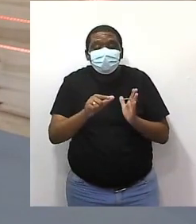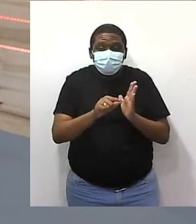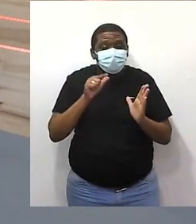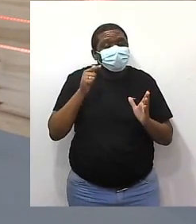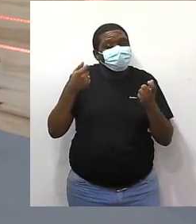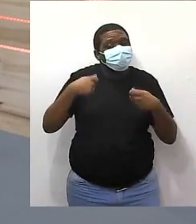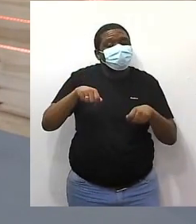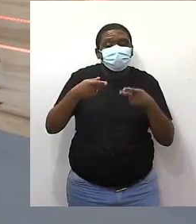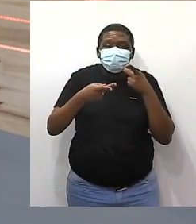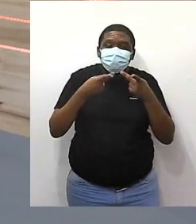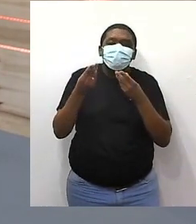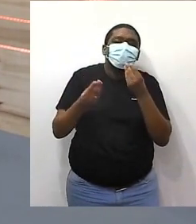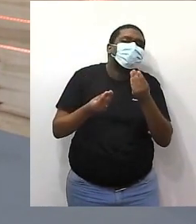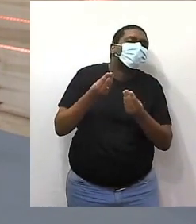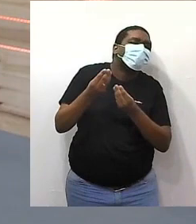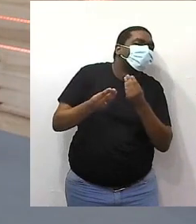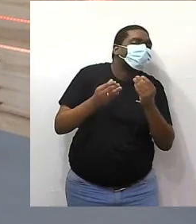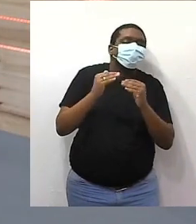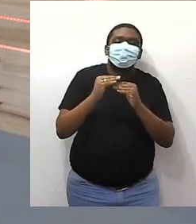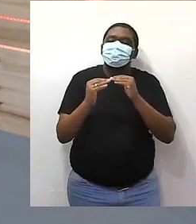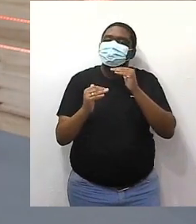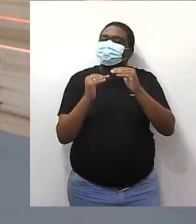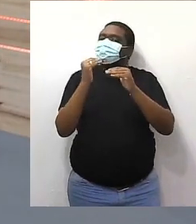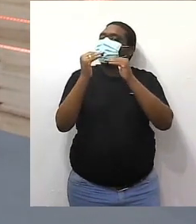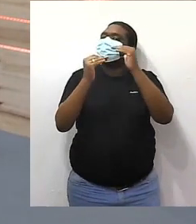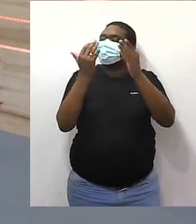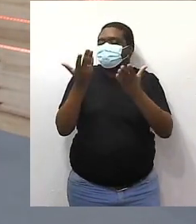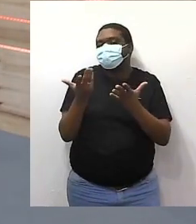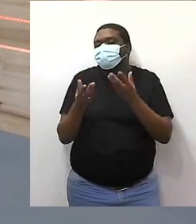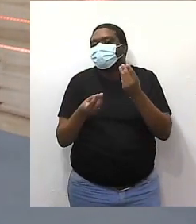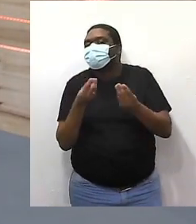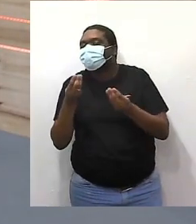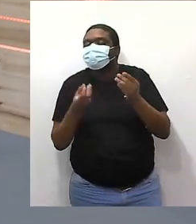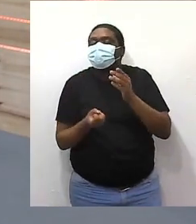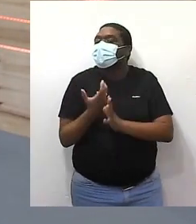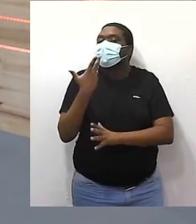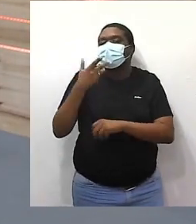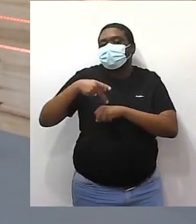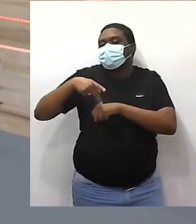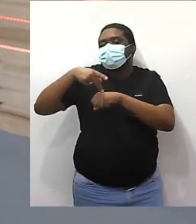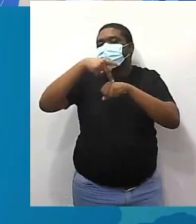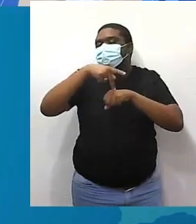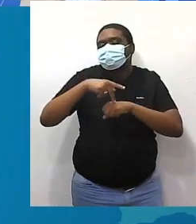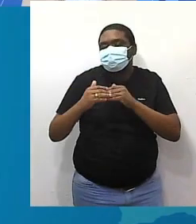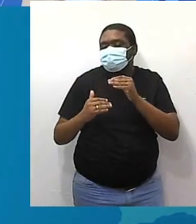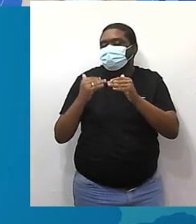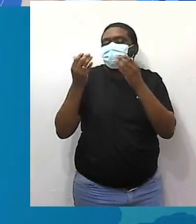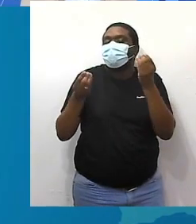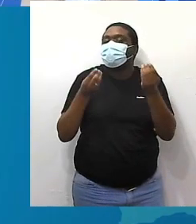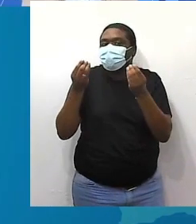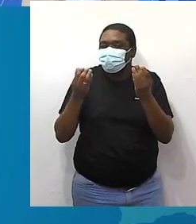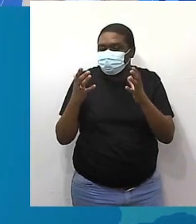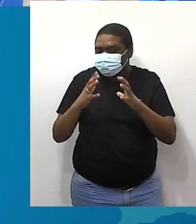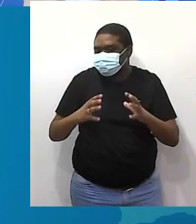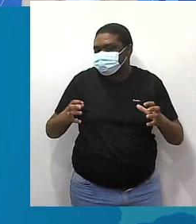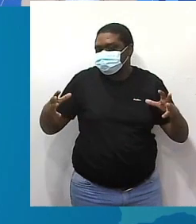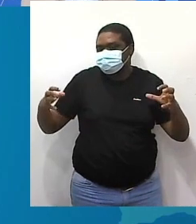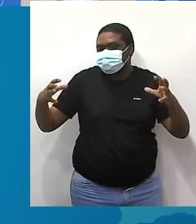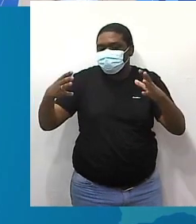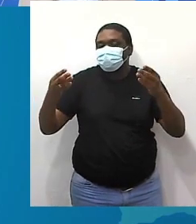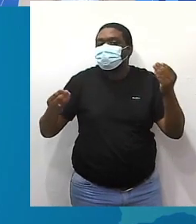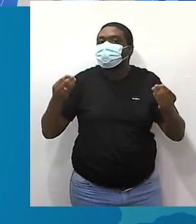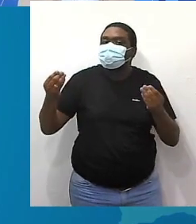sobre a formação das rochas. E o que é que diz a formação das rochas? As rochas, elas vão estar